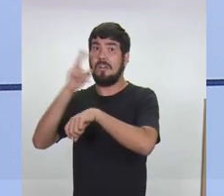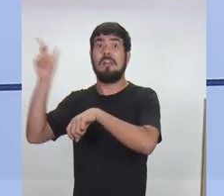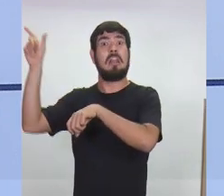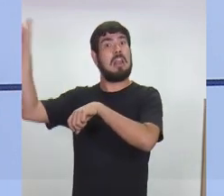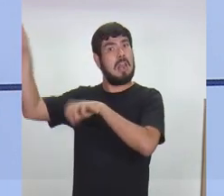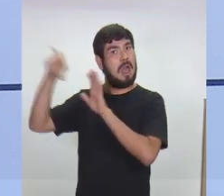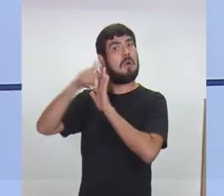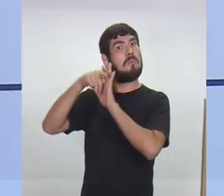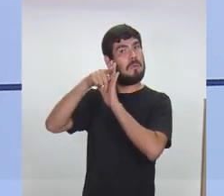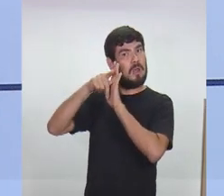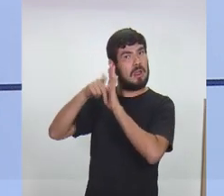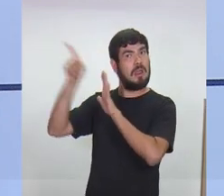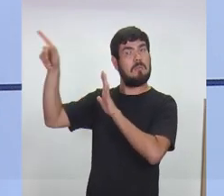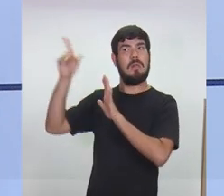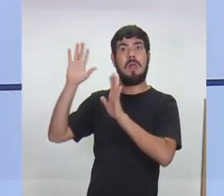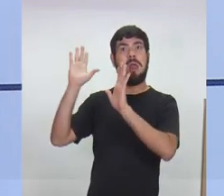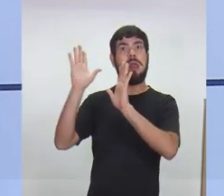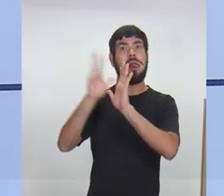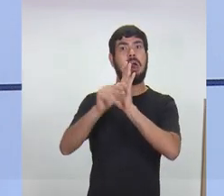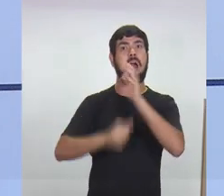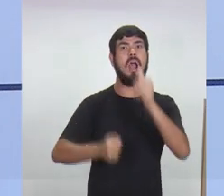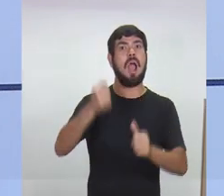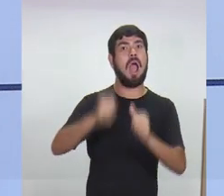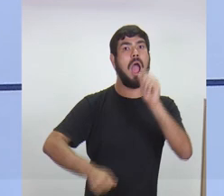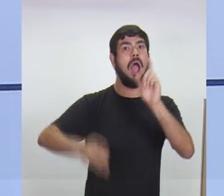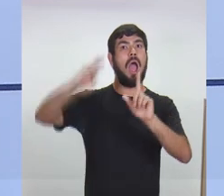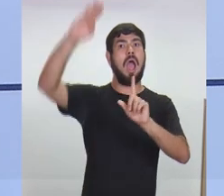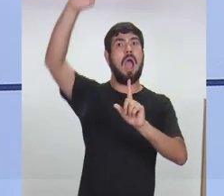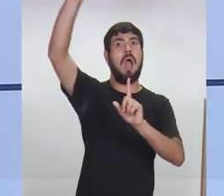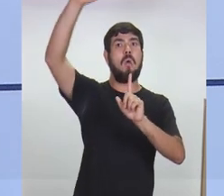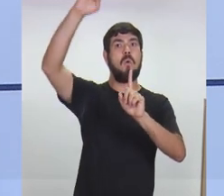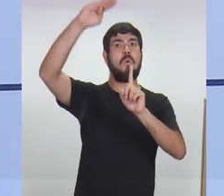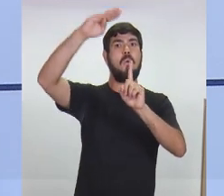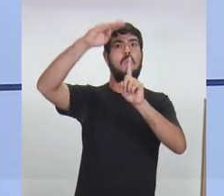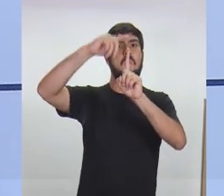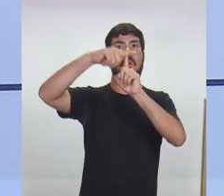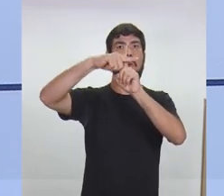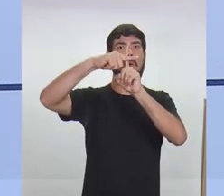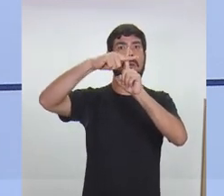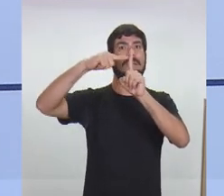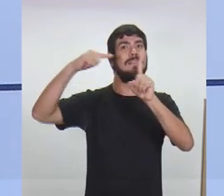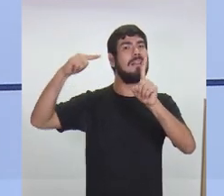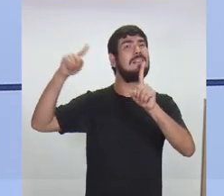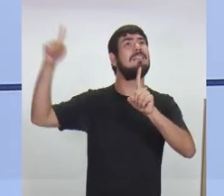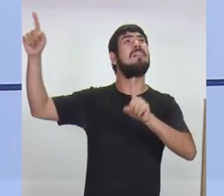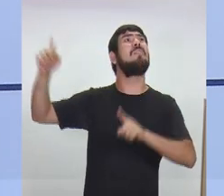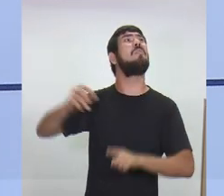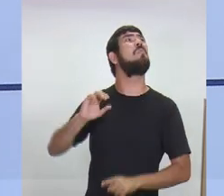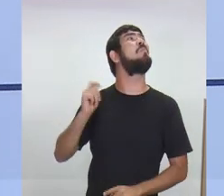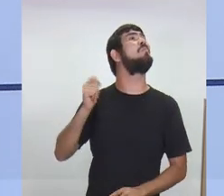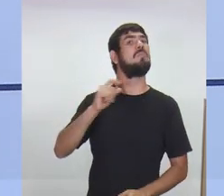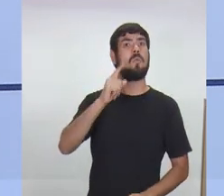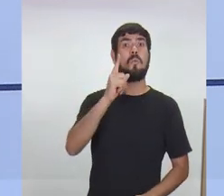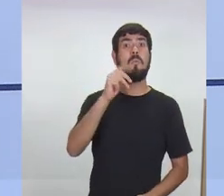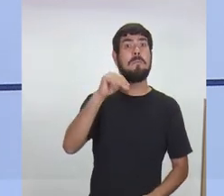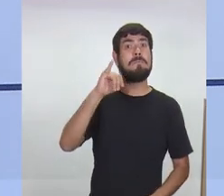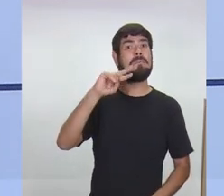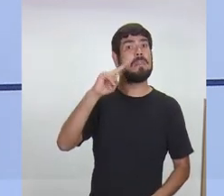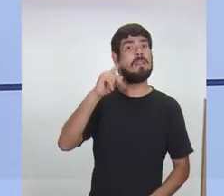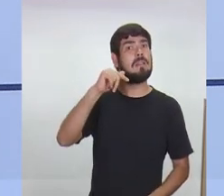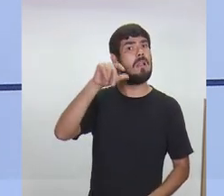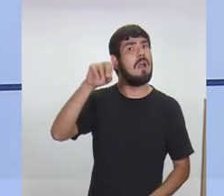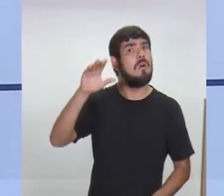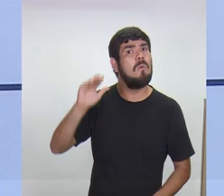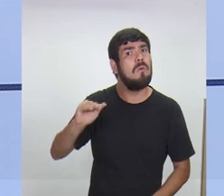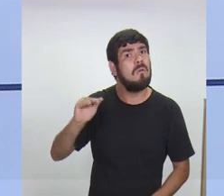roubos e furtos caiu pela metade lá o custo anual deste projeto é de um milhão e meio de reais outros